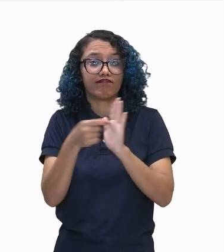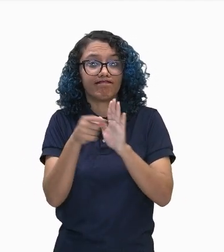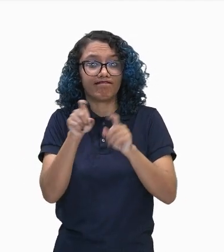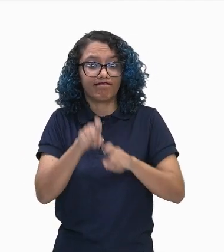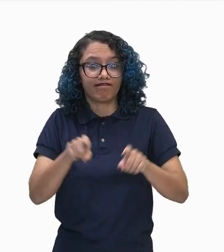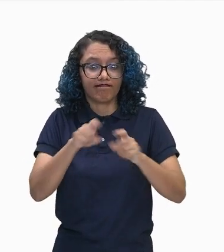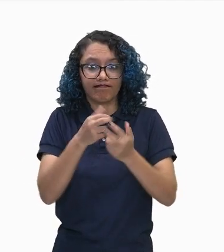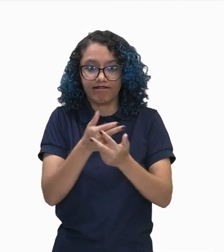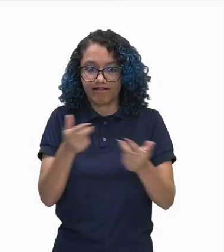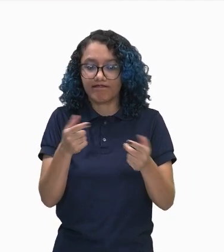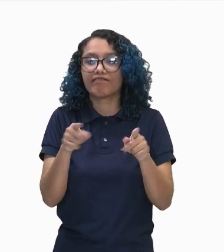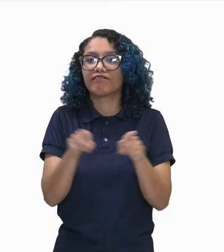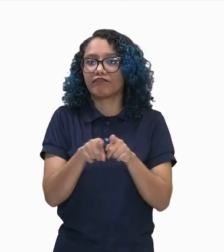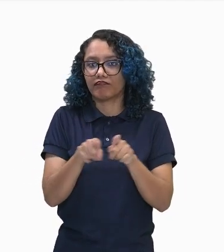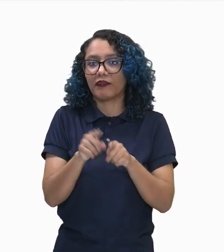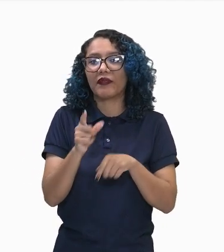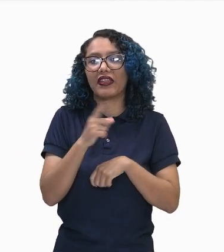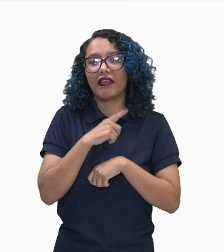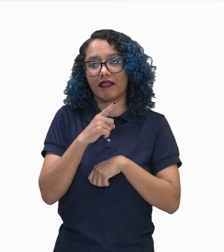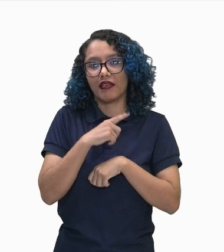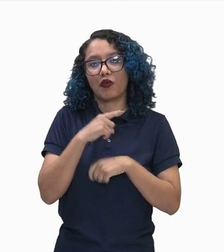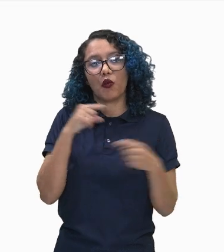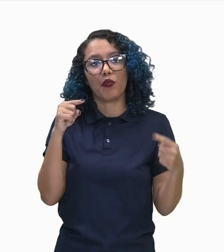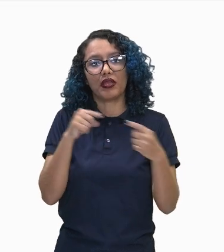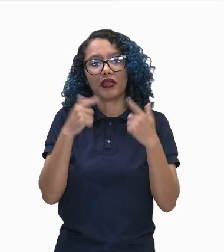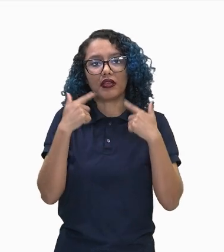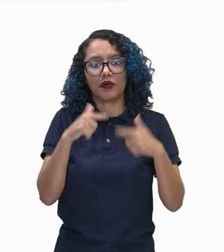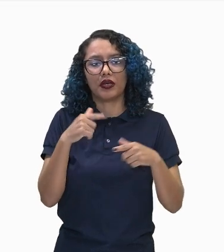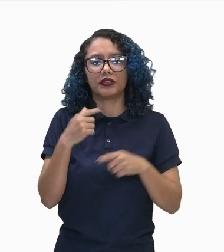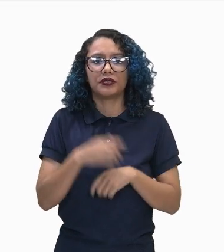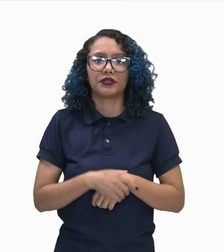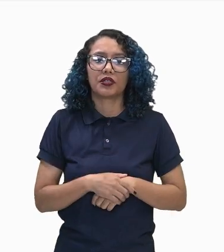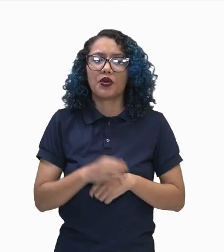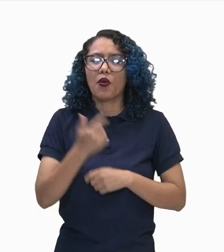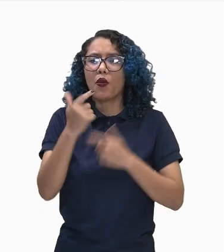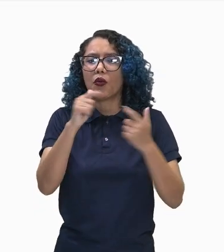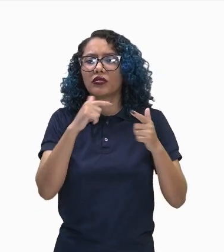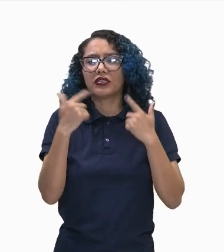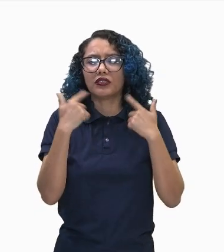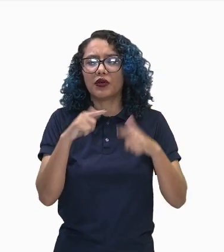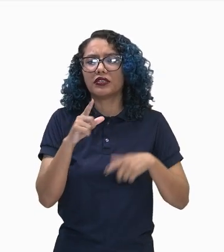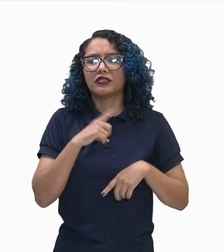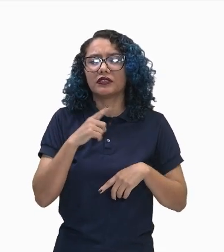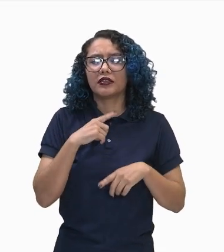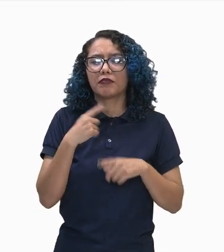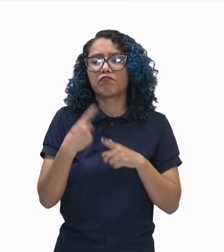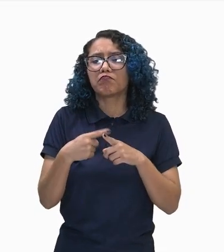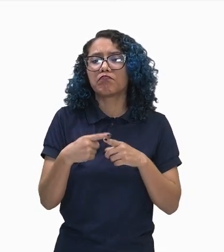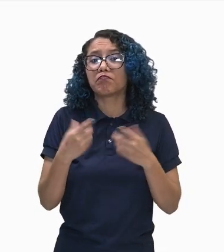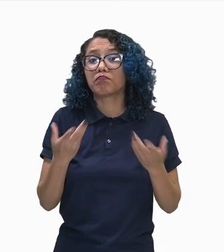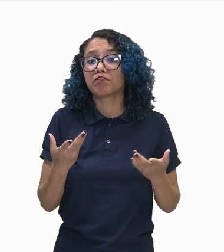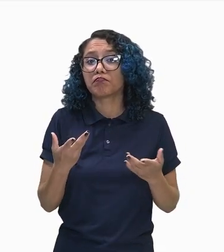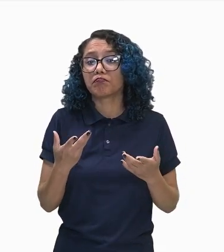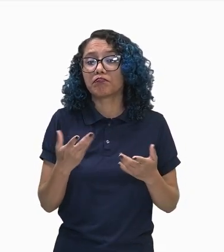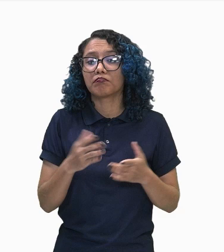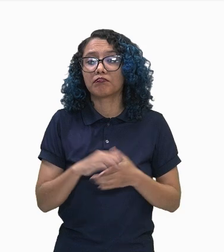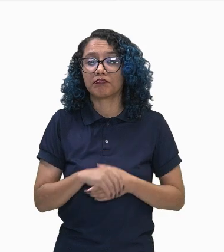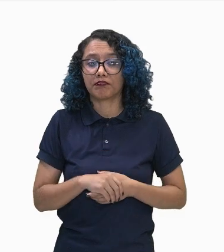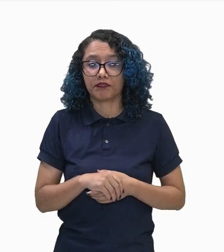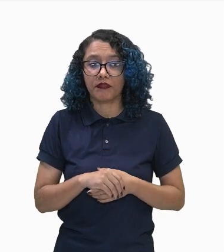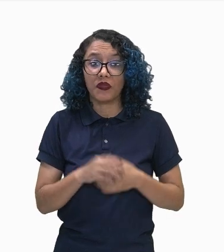Por quê? Porque também existem outras linguagens. Porque toda forma